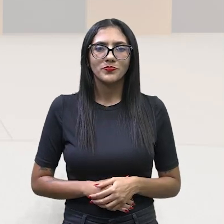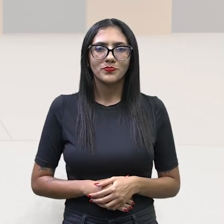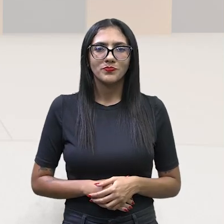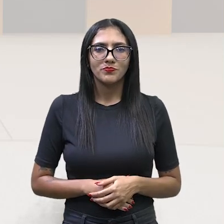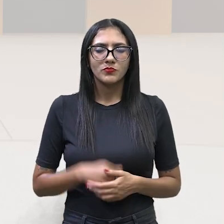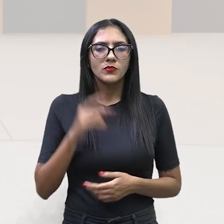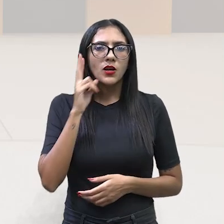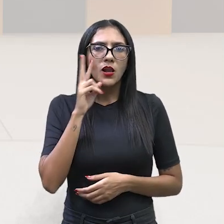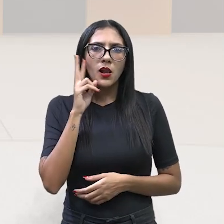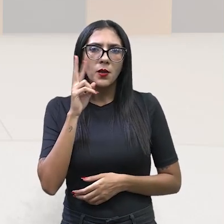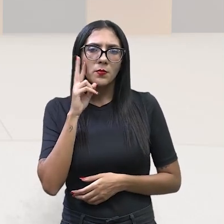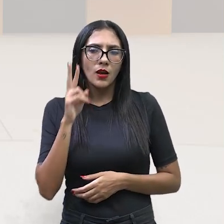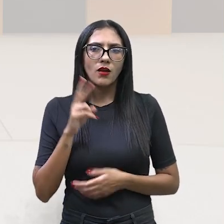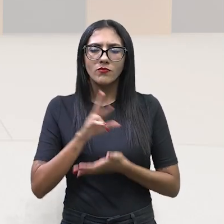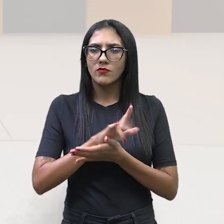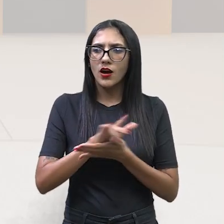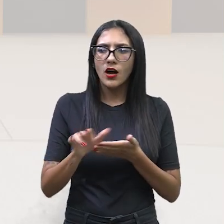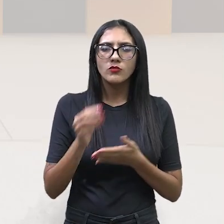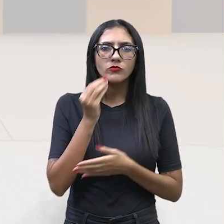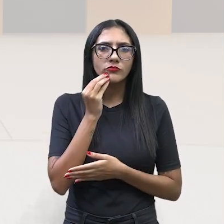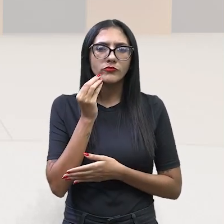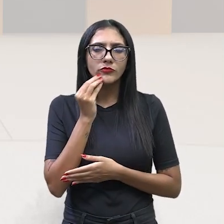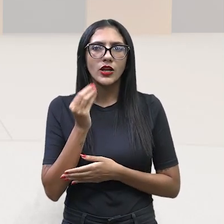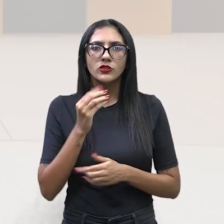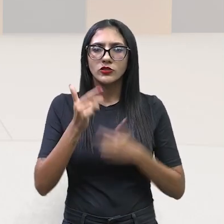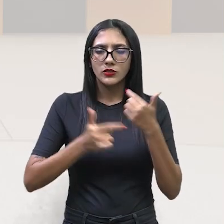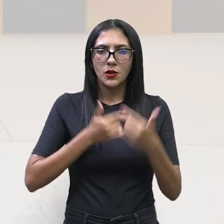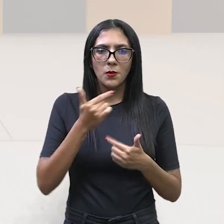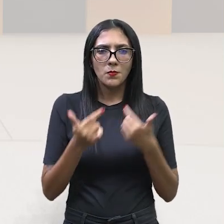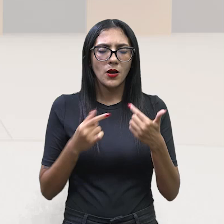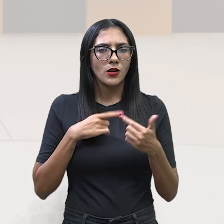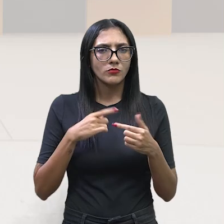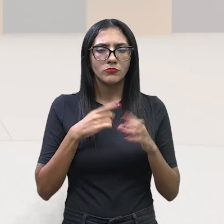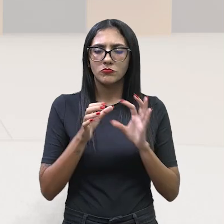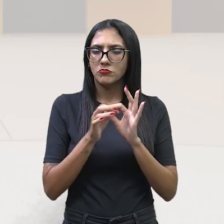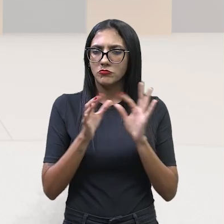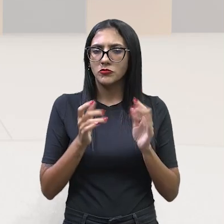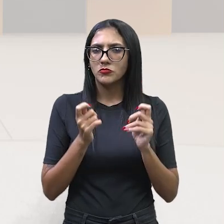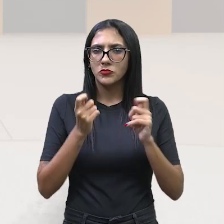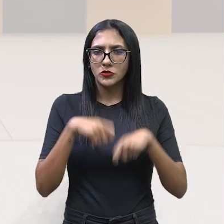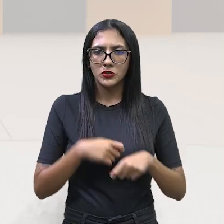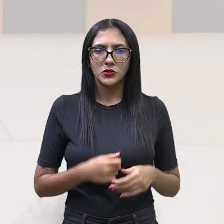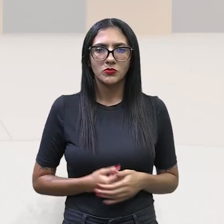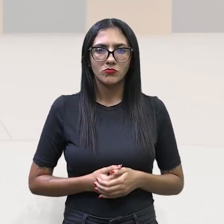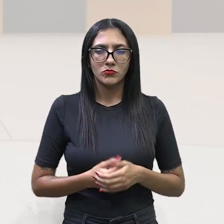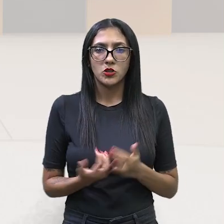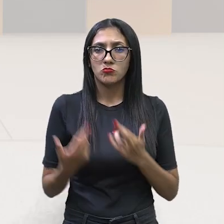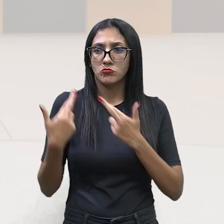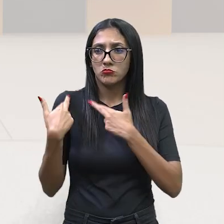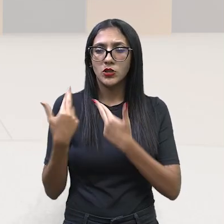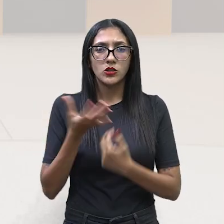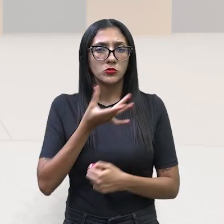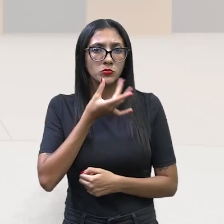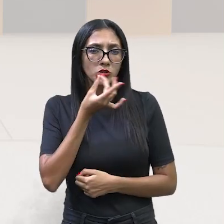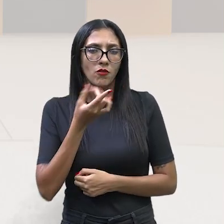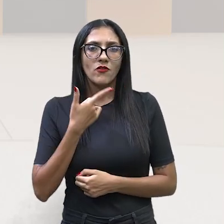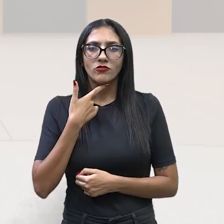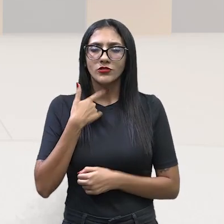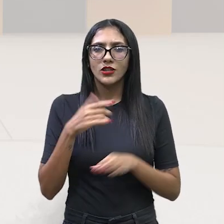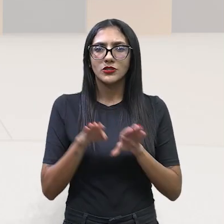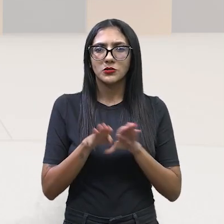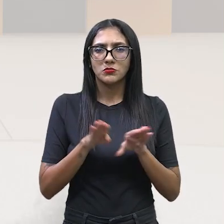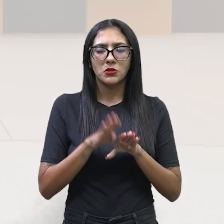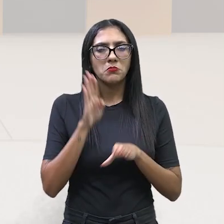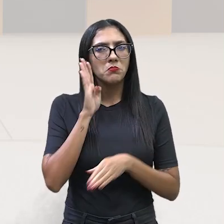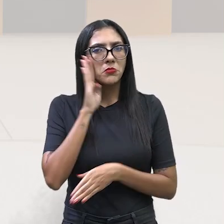trabalho está aberto, o mundo das ocupações na Amazônia estão abertos, cheio de oportunidades. Cabe a cada um de nós, em especial